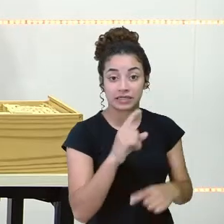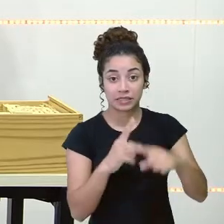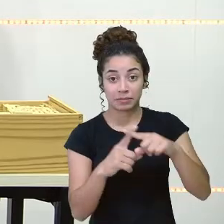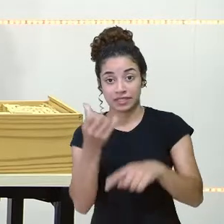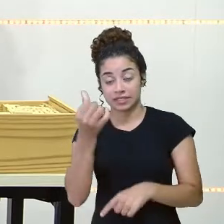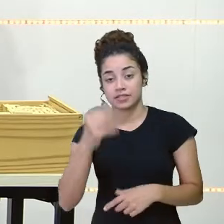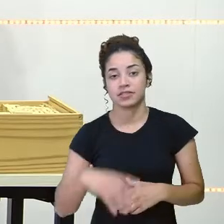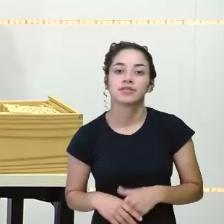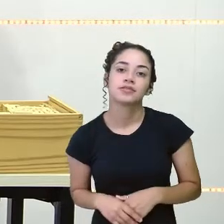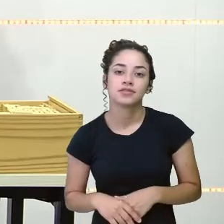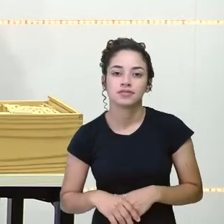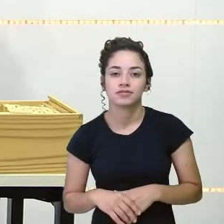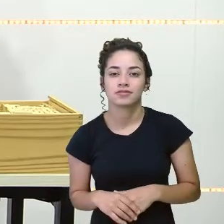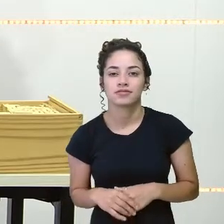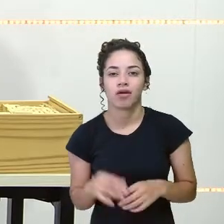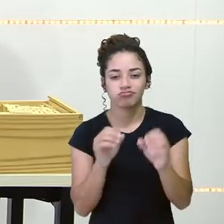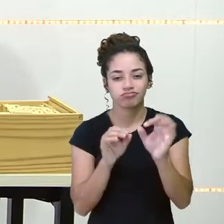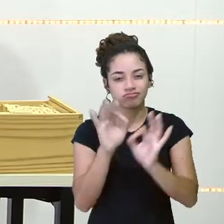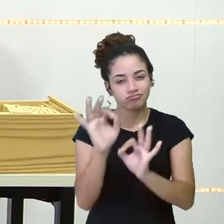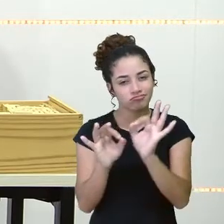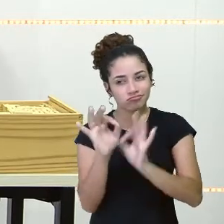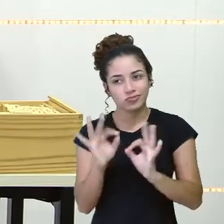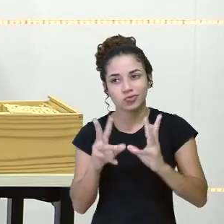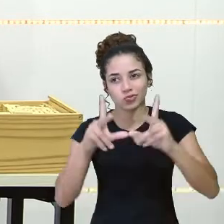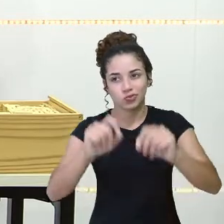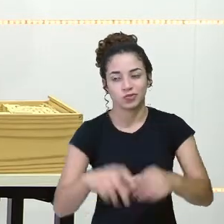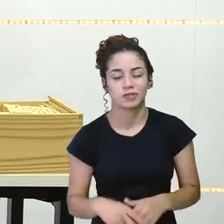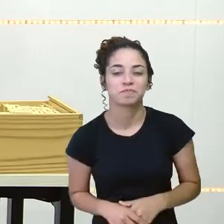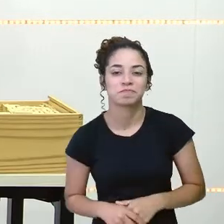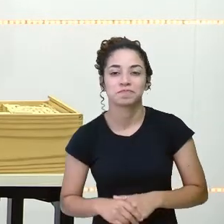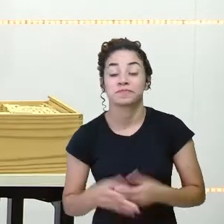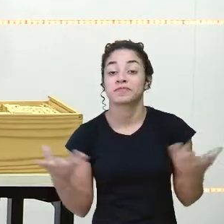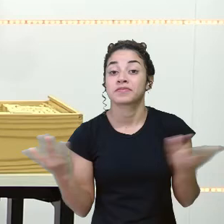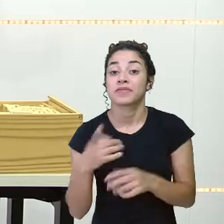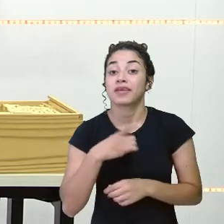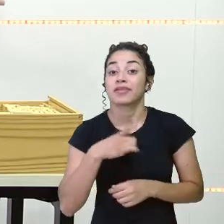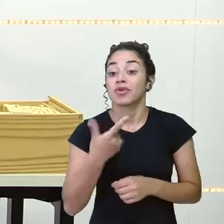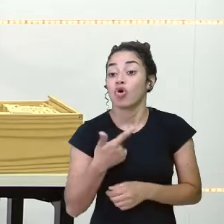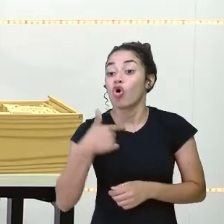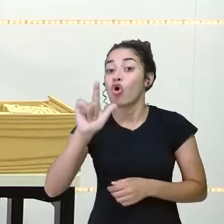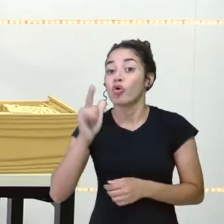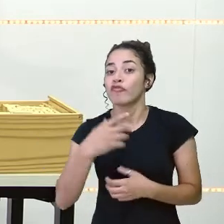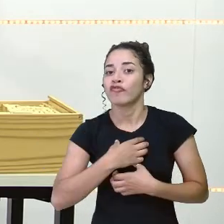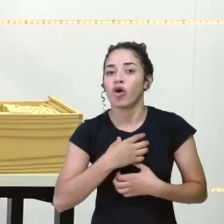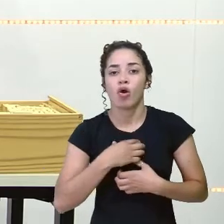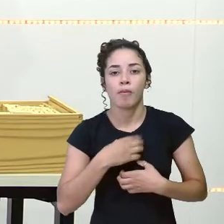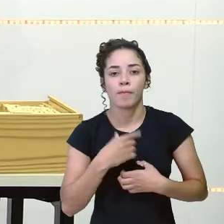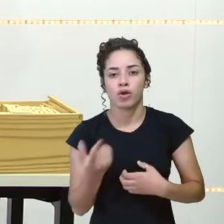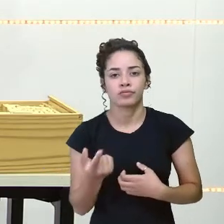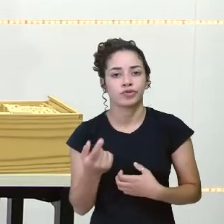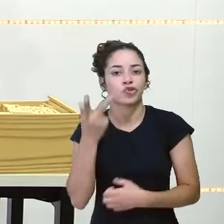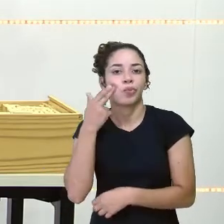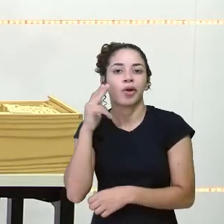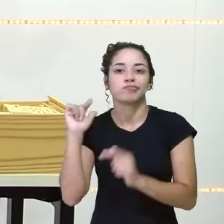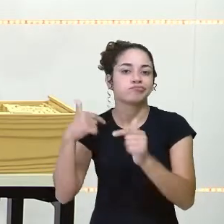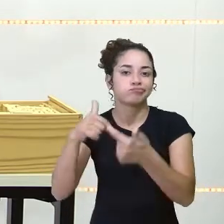6, organizando tudo no quadro valor de lugar. Nós temos também o cálculo convencional,